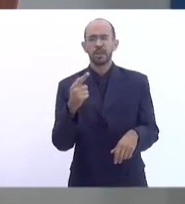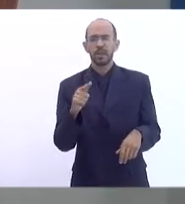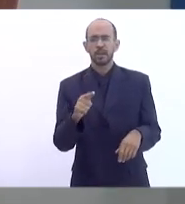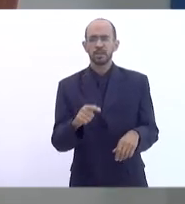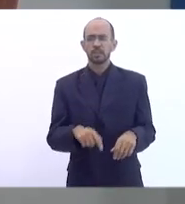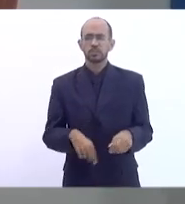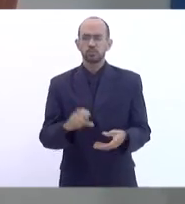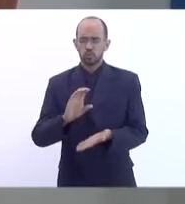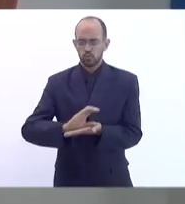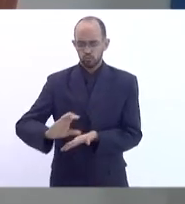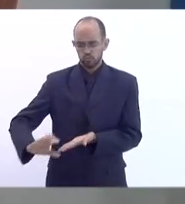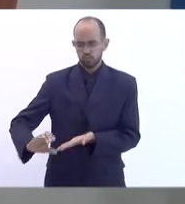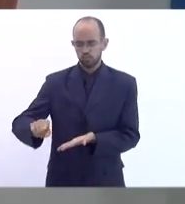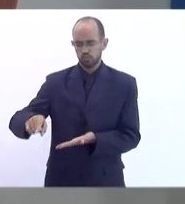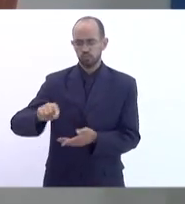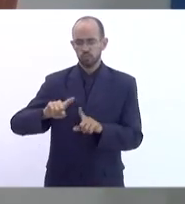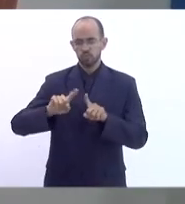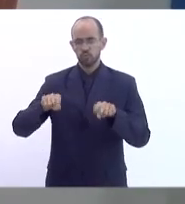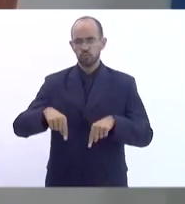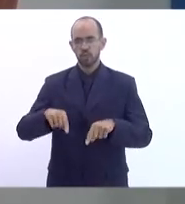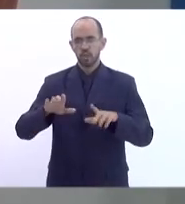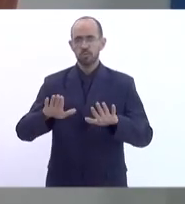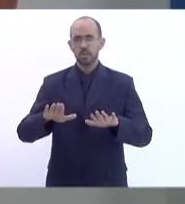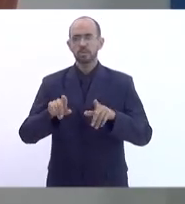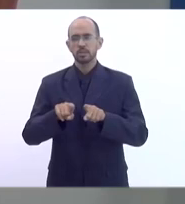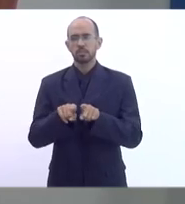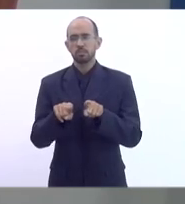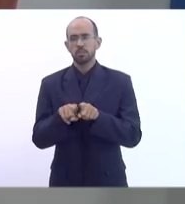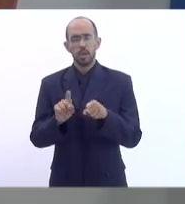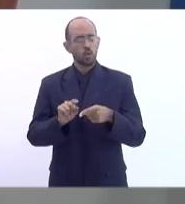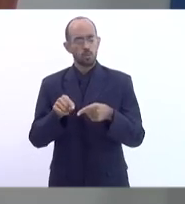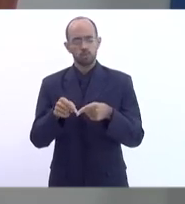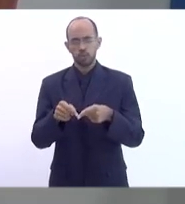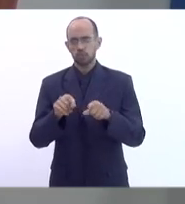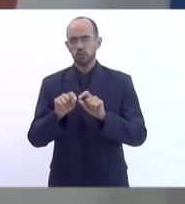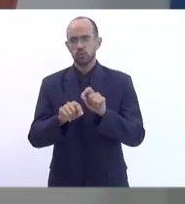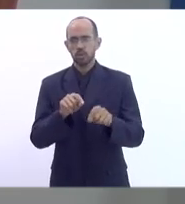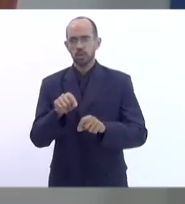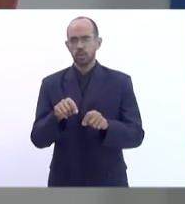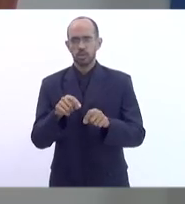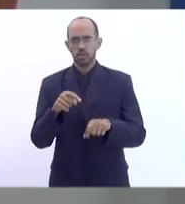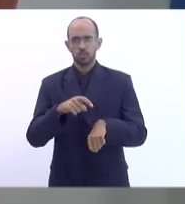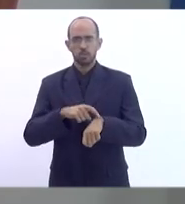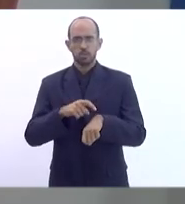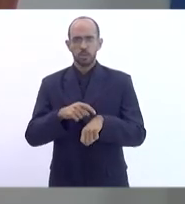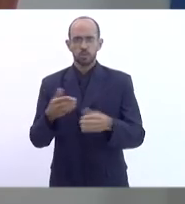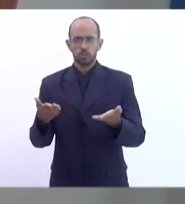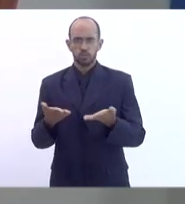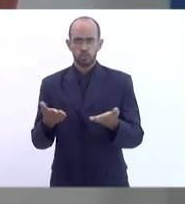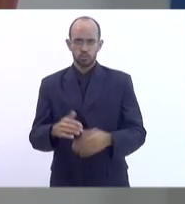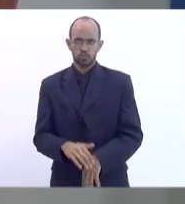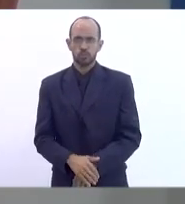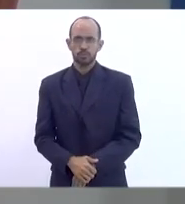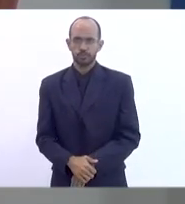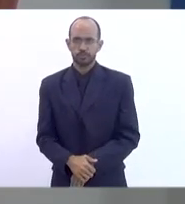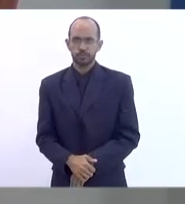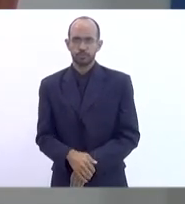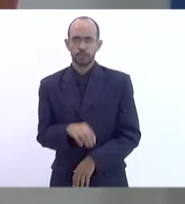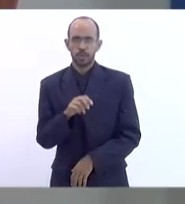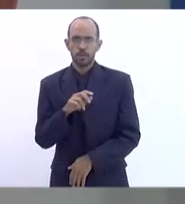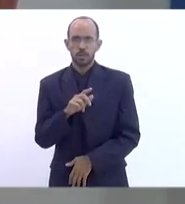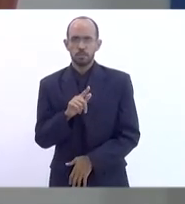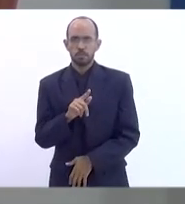chamamento de servidores macho obs e dizendo momento nós estamos entendendo hoje E aí a